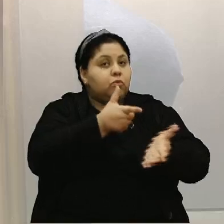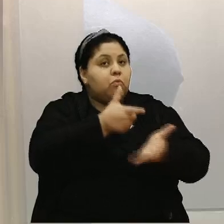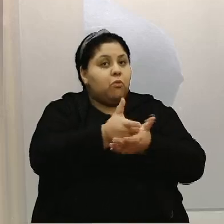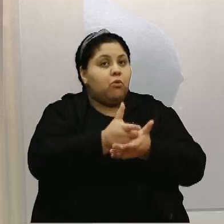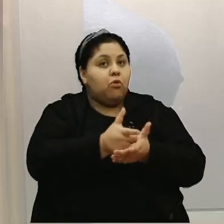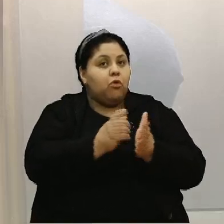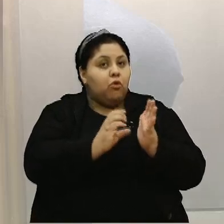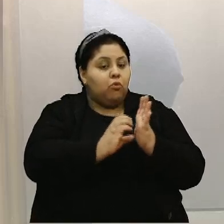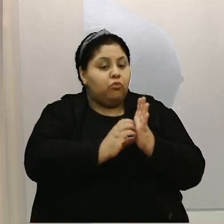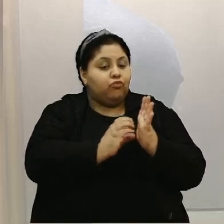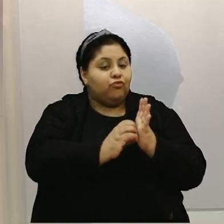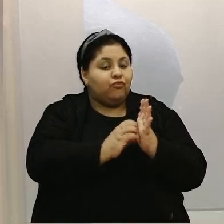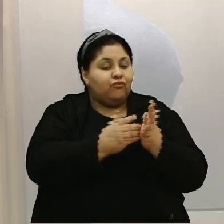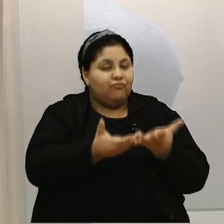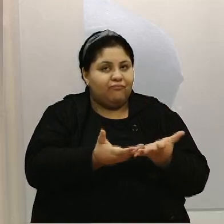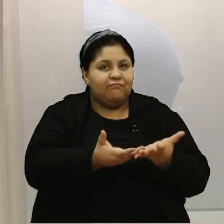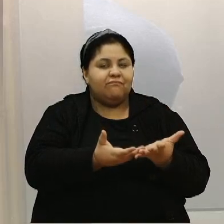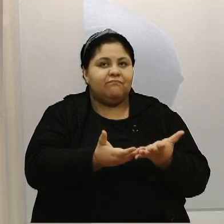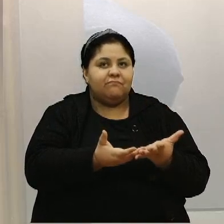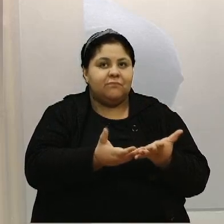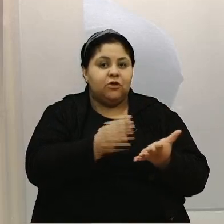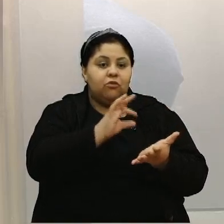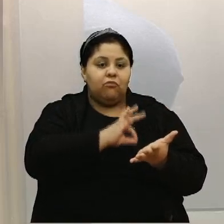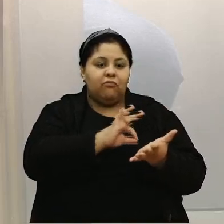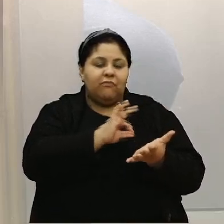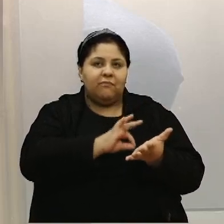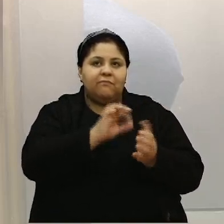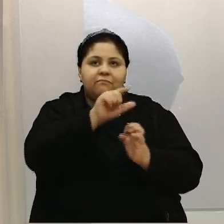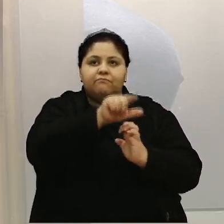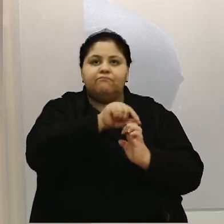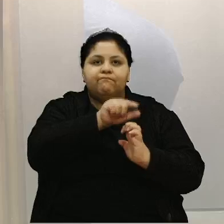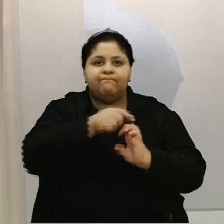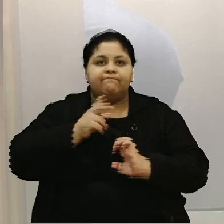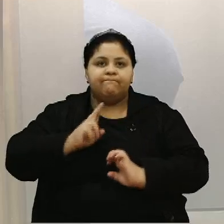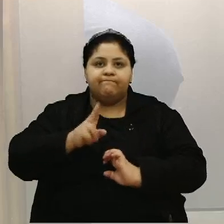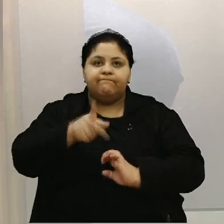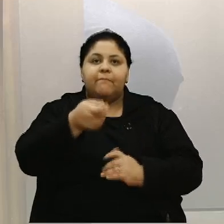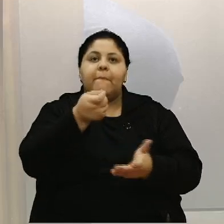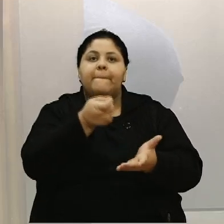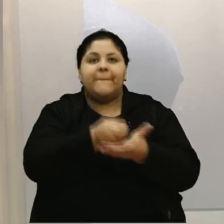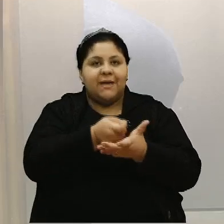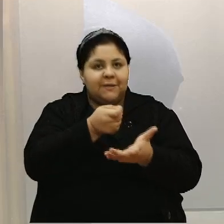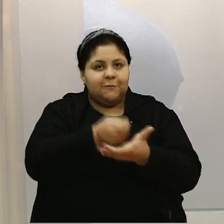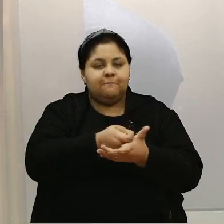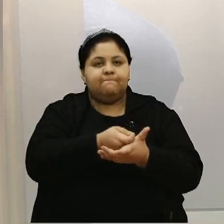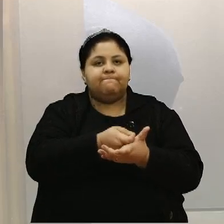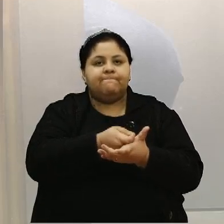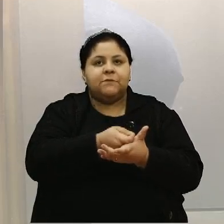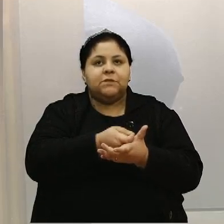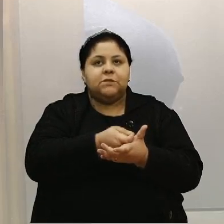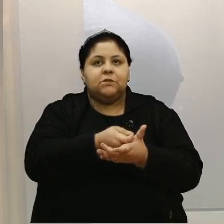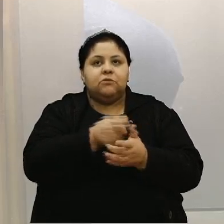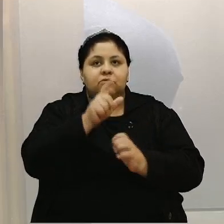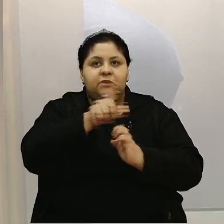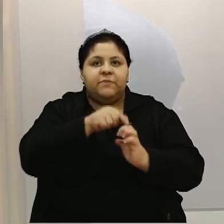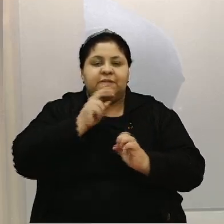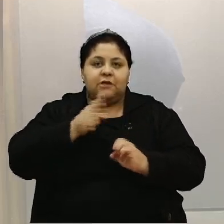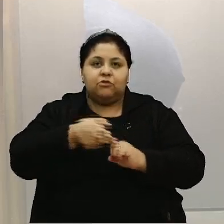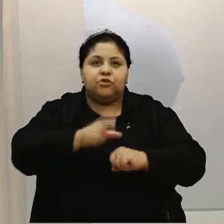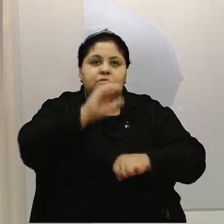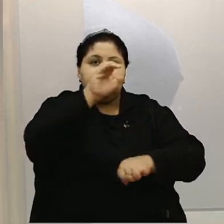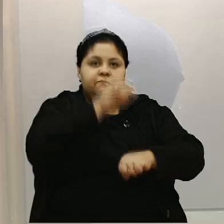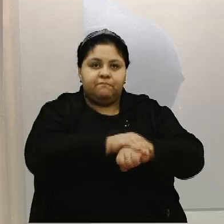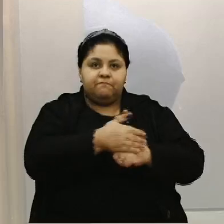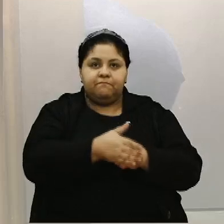funcionalismo, empreguismo, e os empresários continuam pagando a conta. Deveria ser o inverso. Nós temos